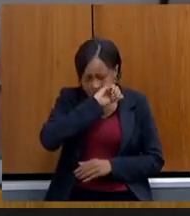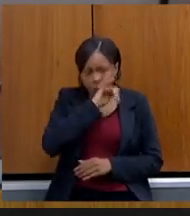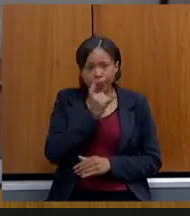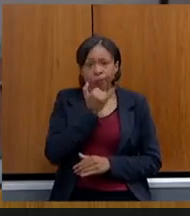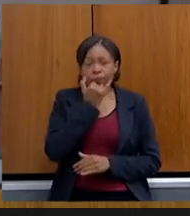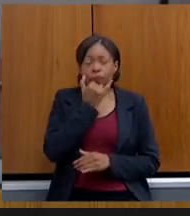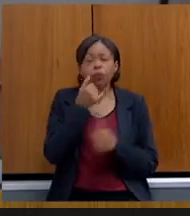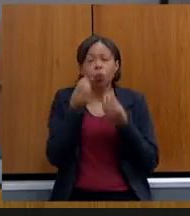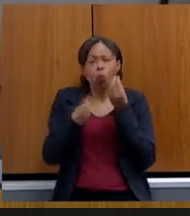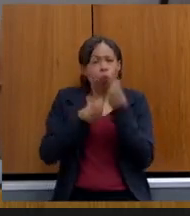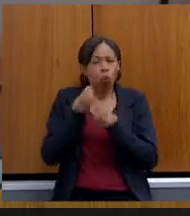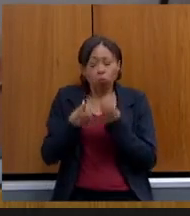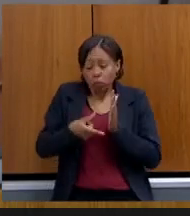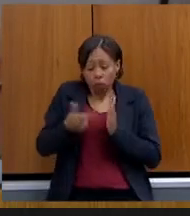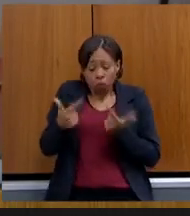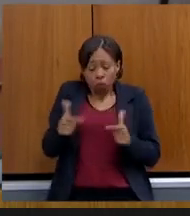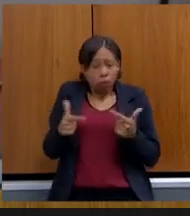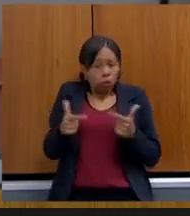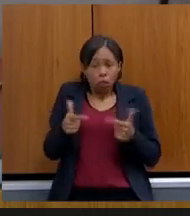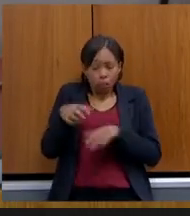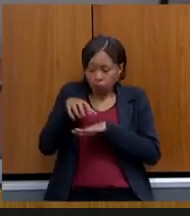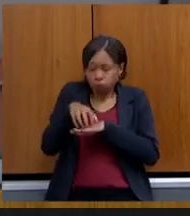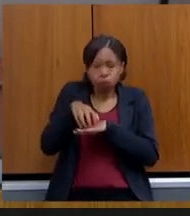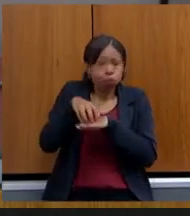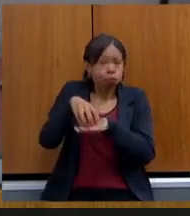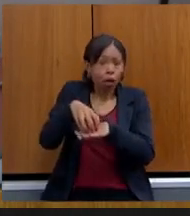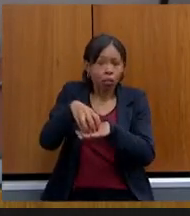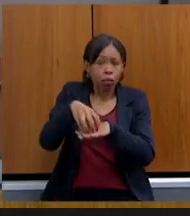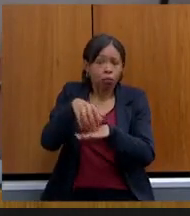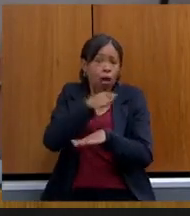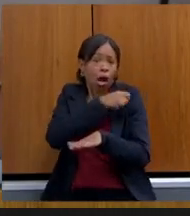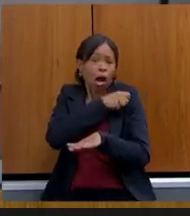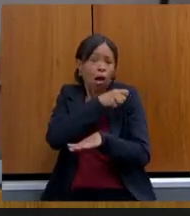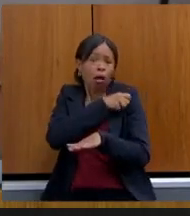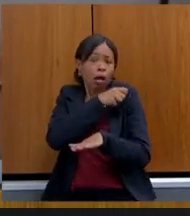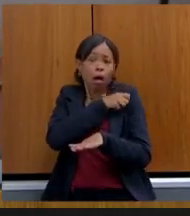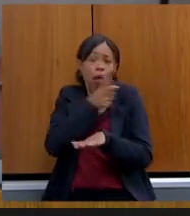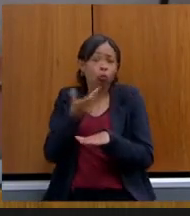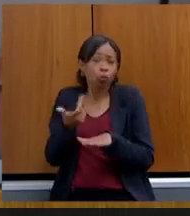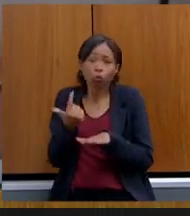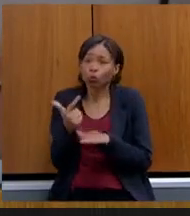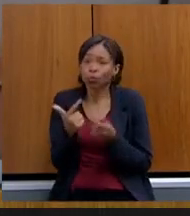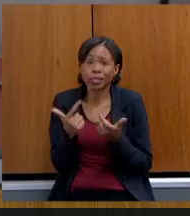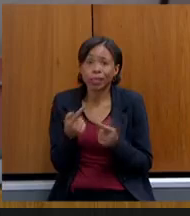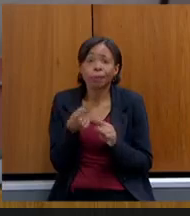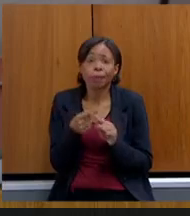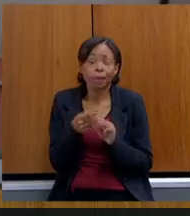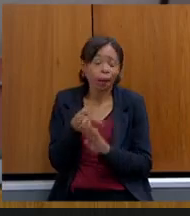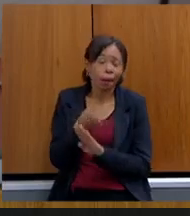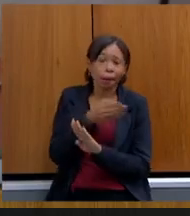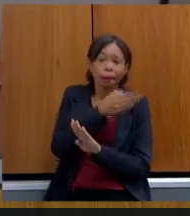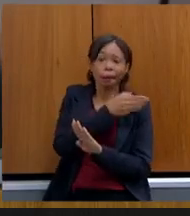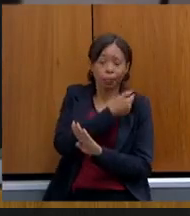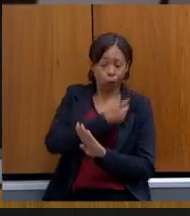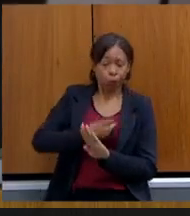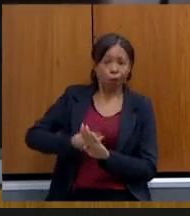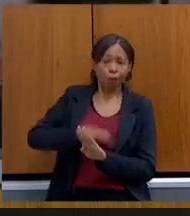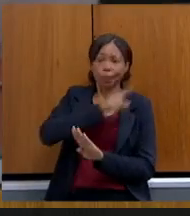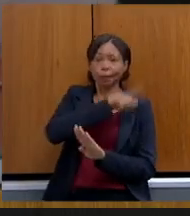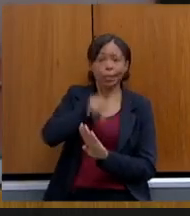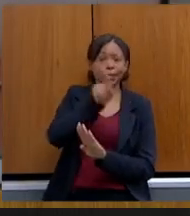transporte para transportar estudante porque administração anterior suspendeu o repasse aos municípios de transporte escolar